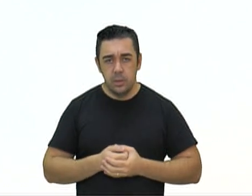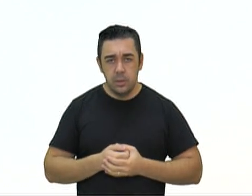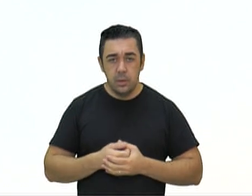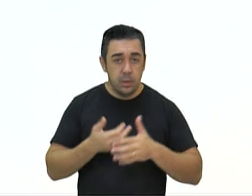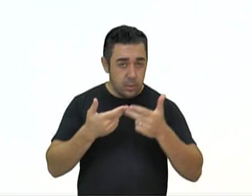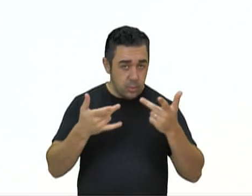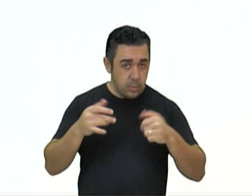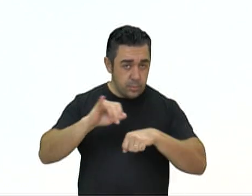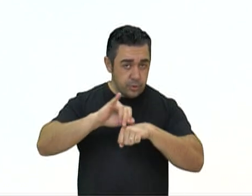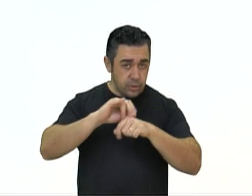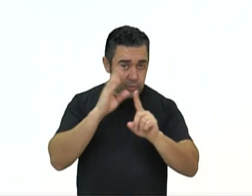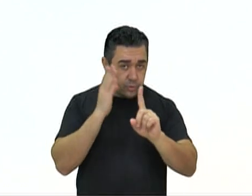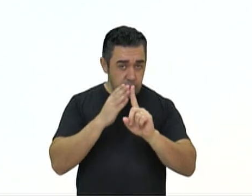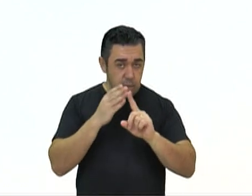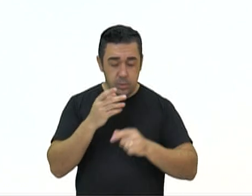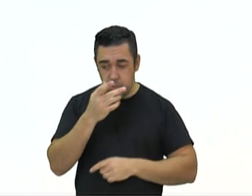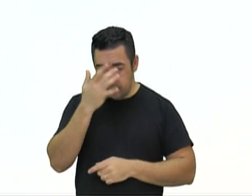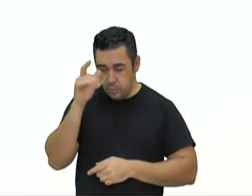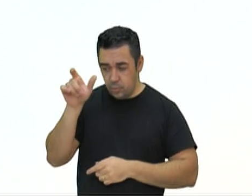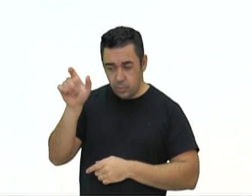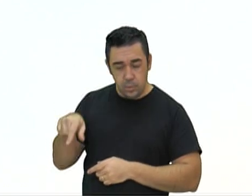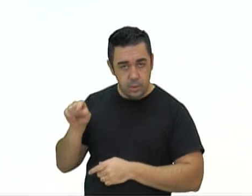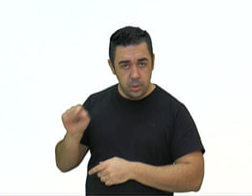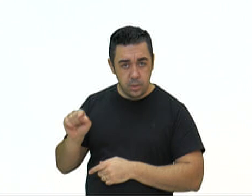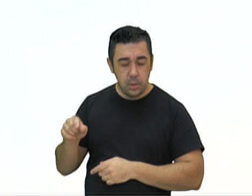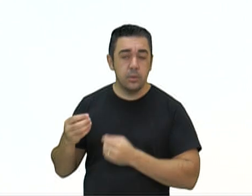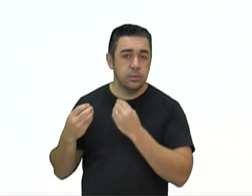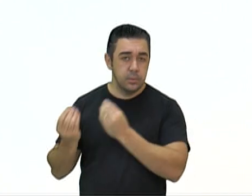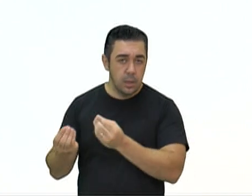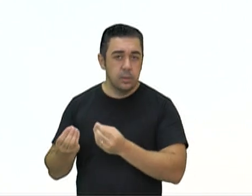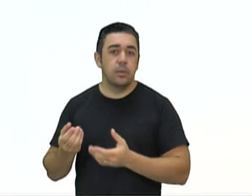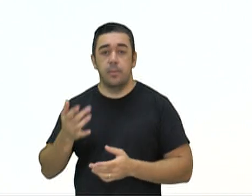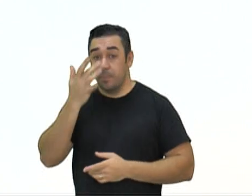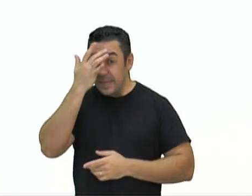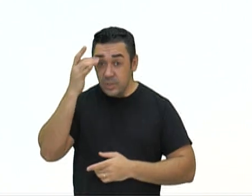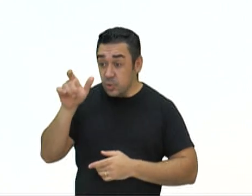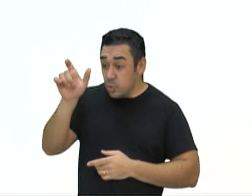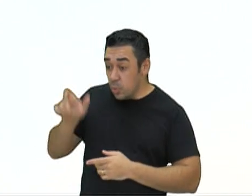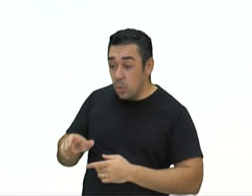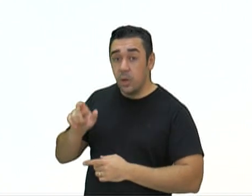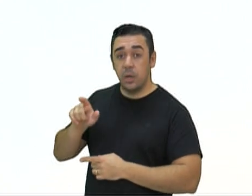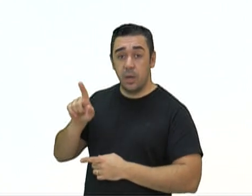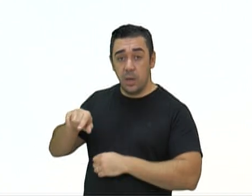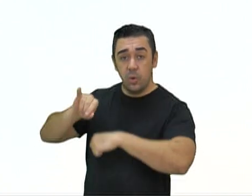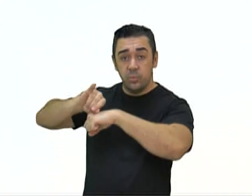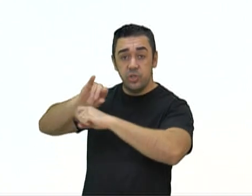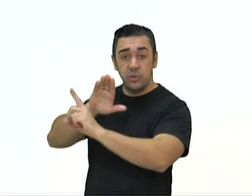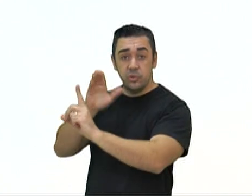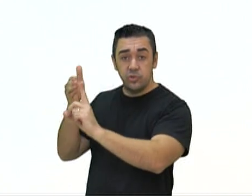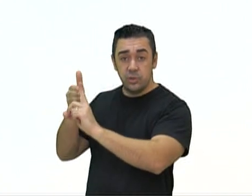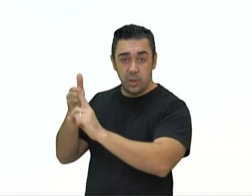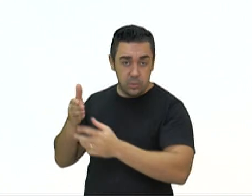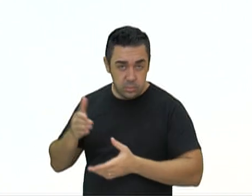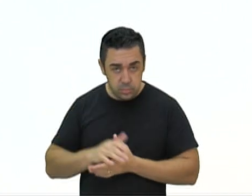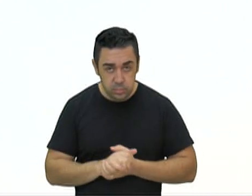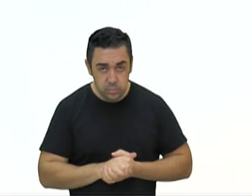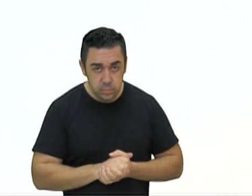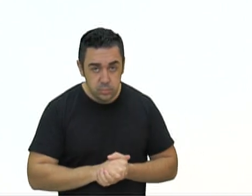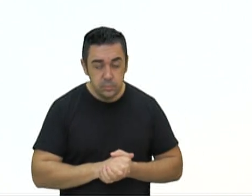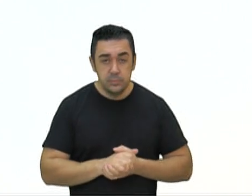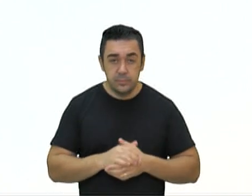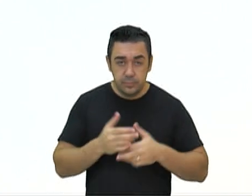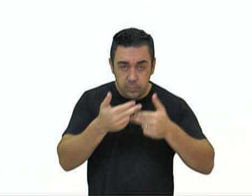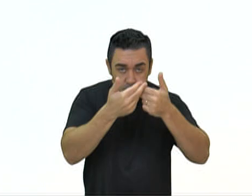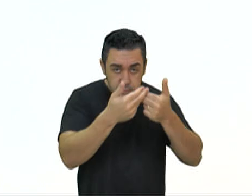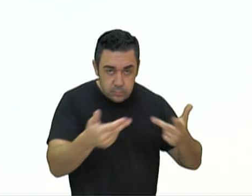direto. Agora, alguém é uma pessoa, então a pessoa sempre vai ser objeto indireto, né? Então, alguma coisa é o objeto direto,